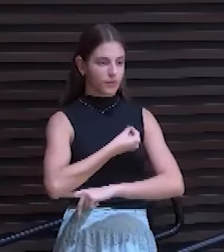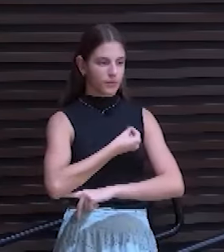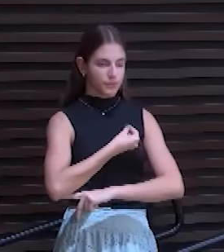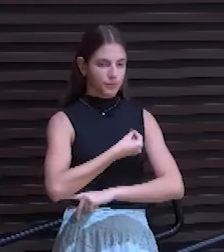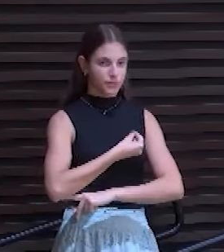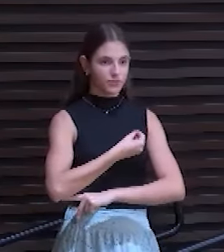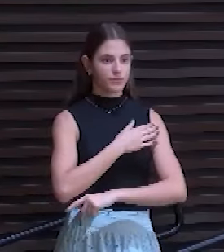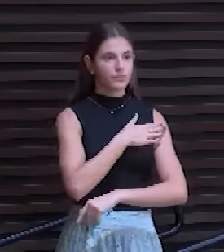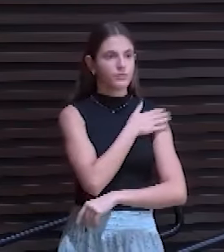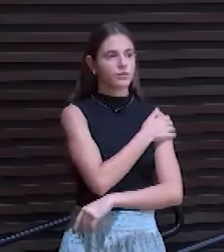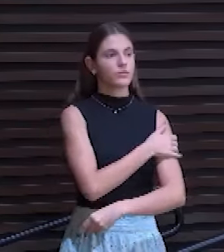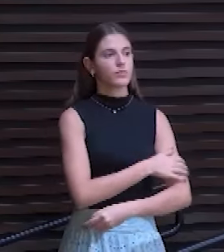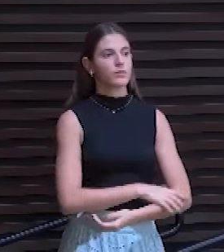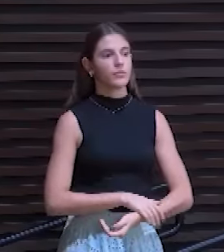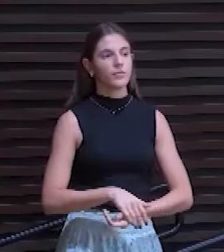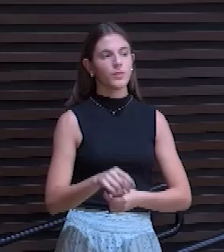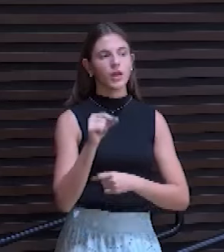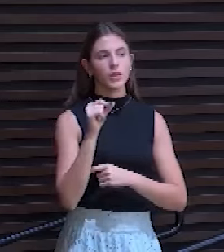Meu querido, o que você tem?